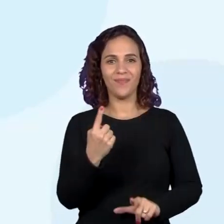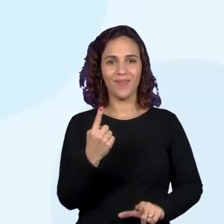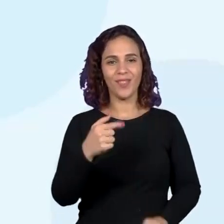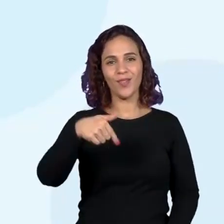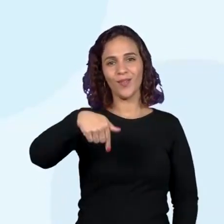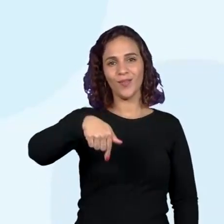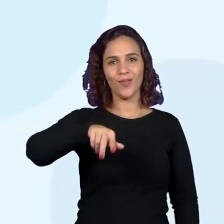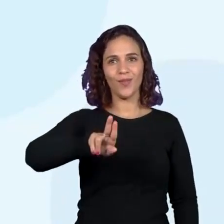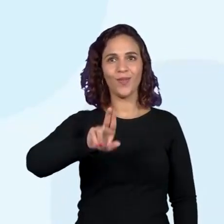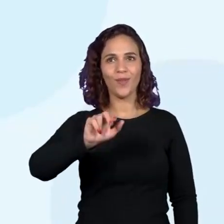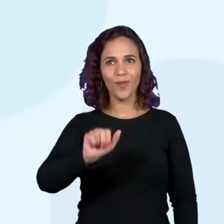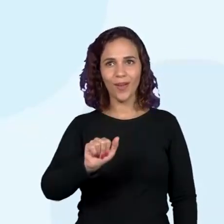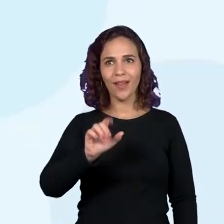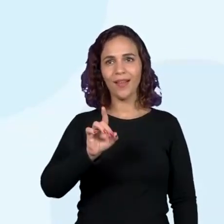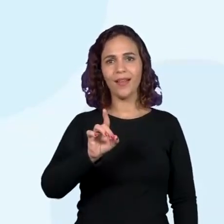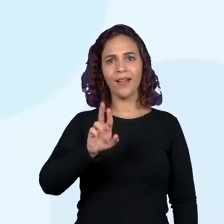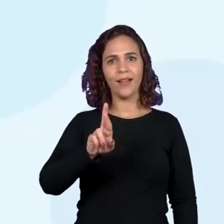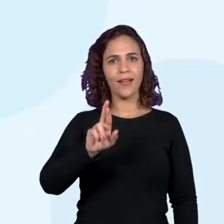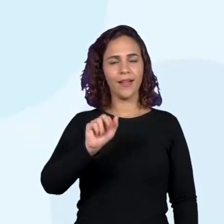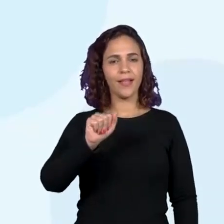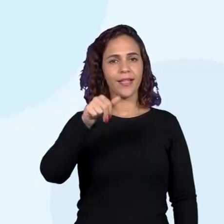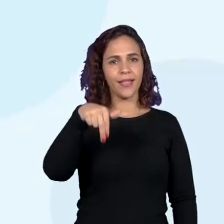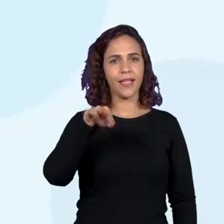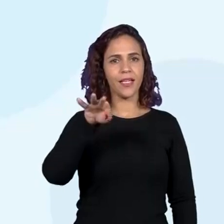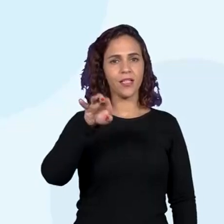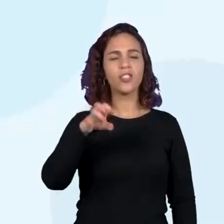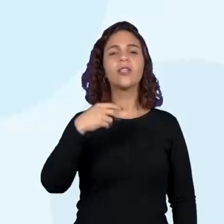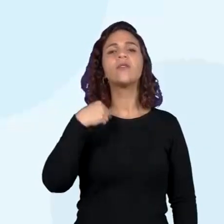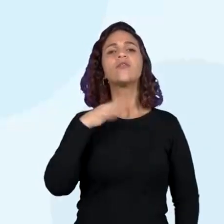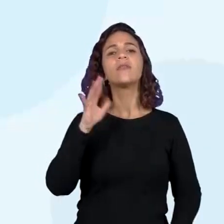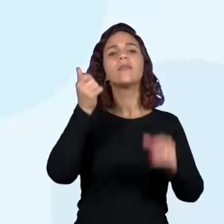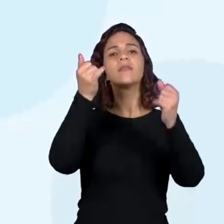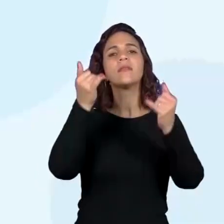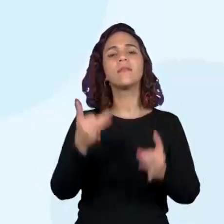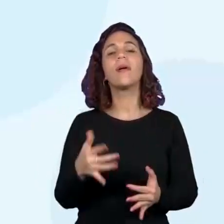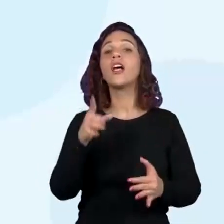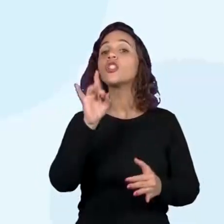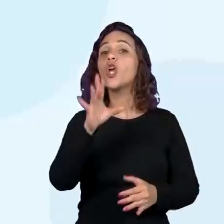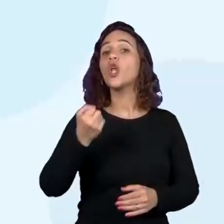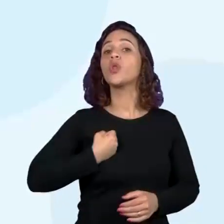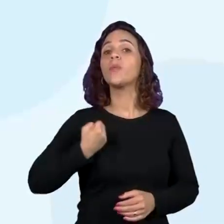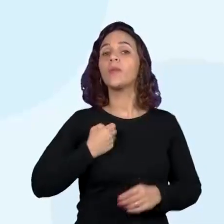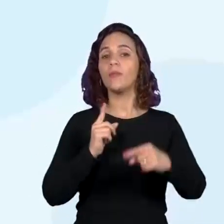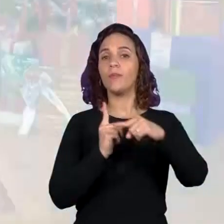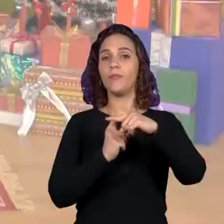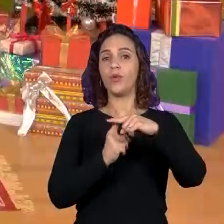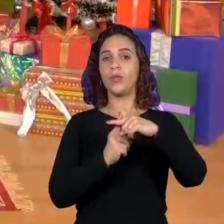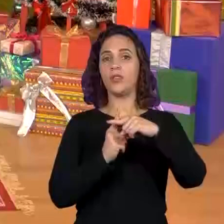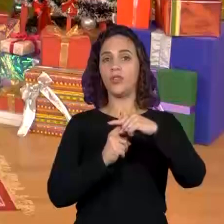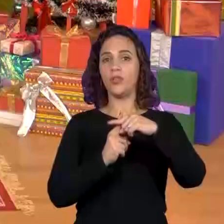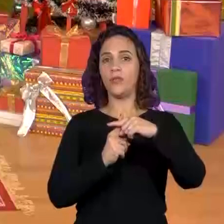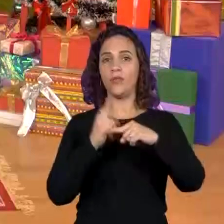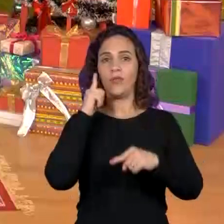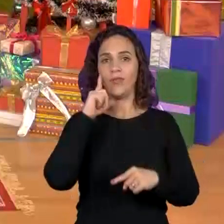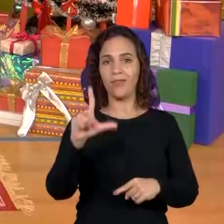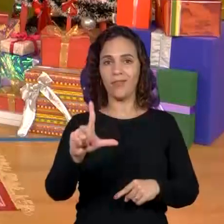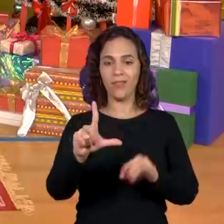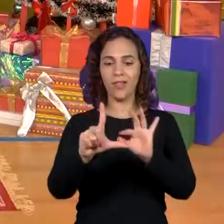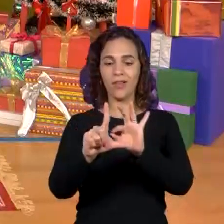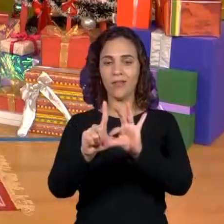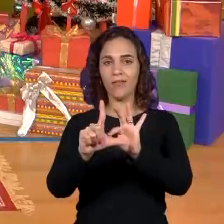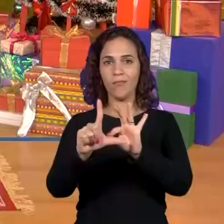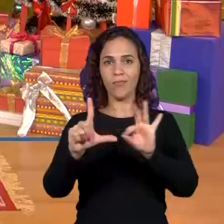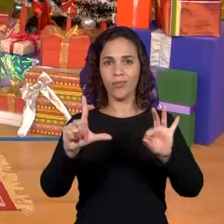última aula eu falei para eles que são os eixos dos números que somam, que o ano que vem eles vão chamar de positivos. Tudo bem?